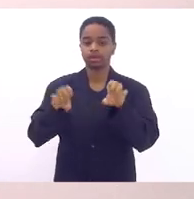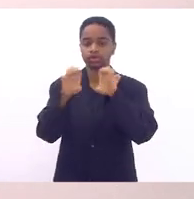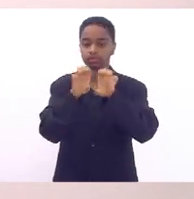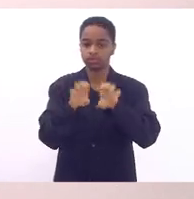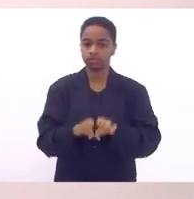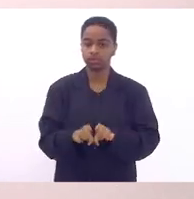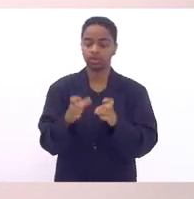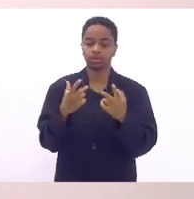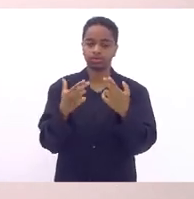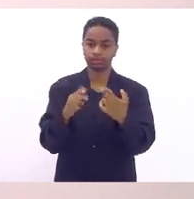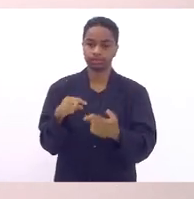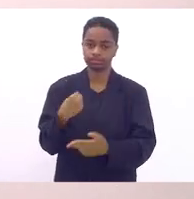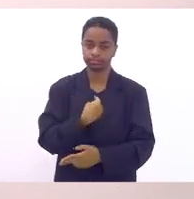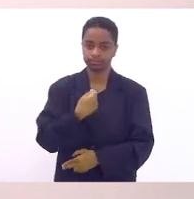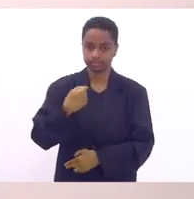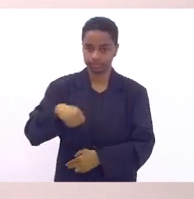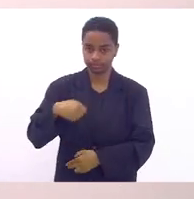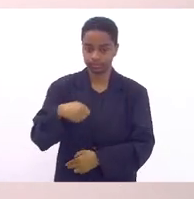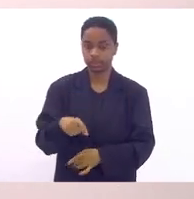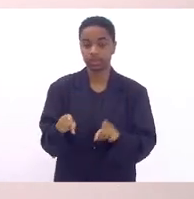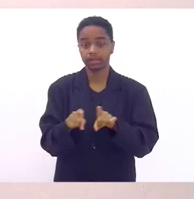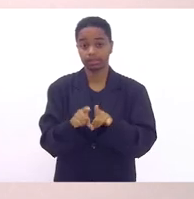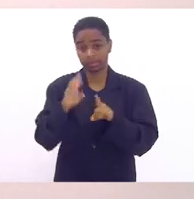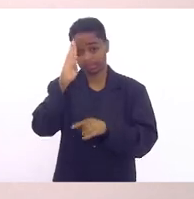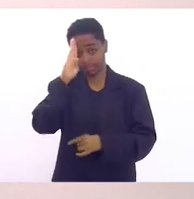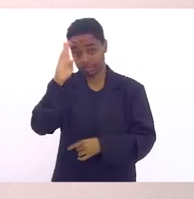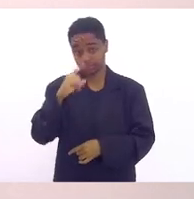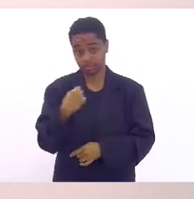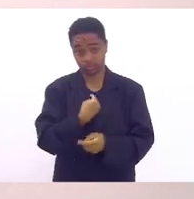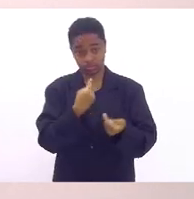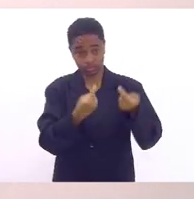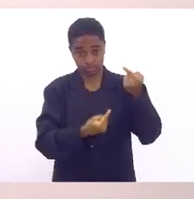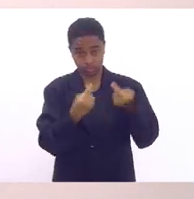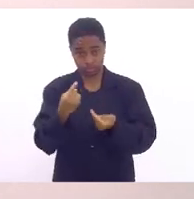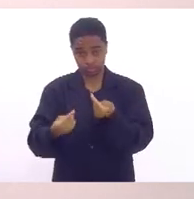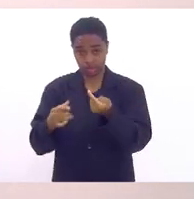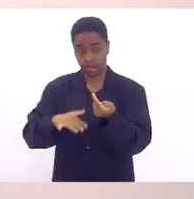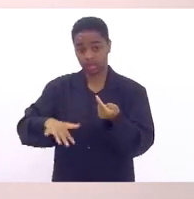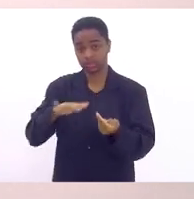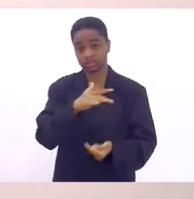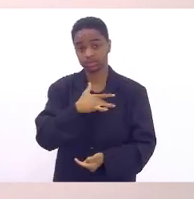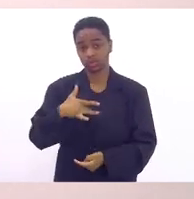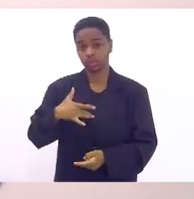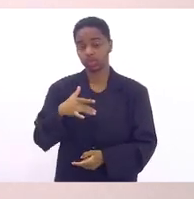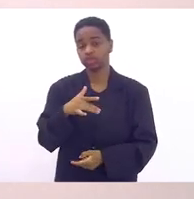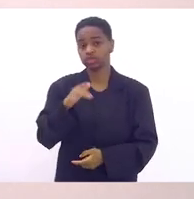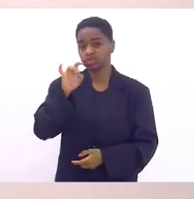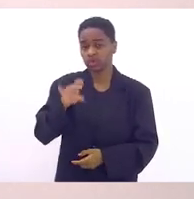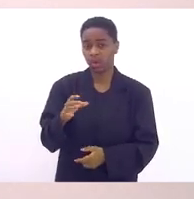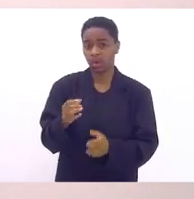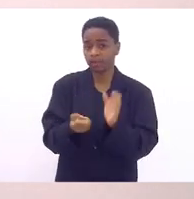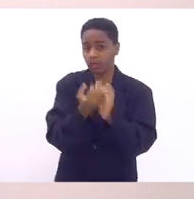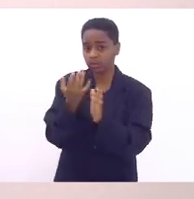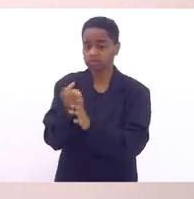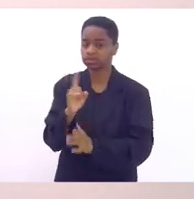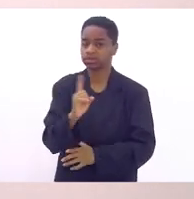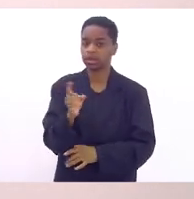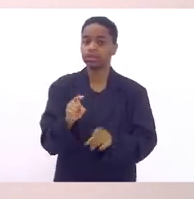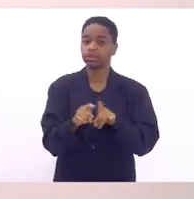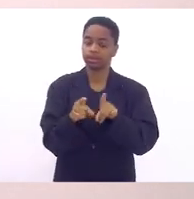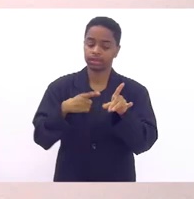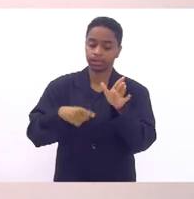precisamos o um ponto fundamental quando a gente discute complexo econômico industrial da saúde não é só a produção é uma etapa inicial de